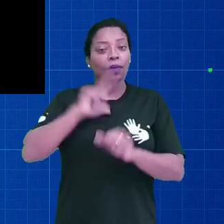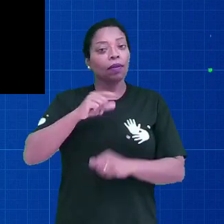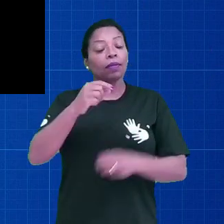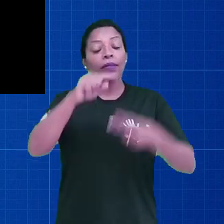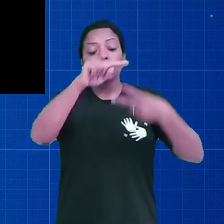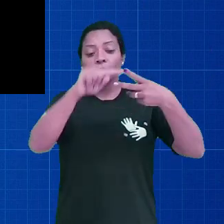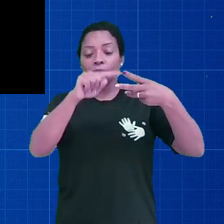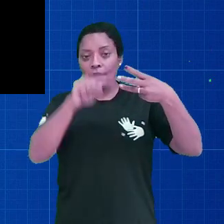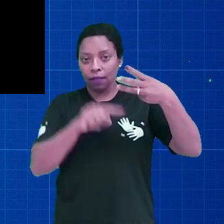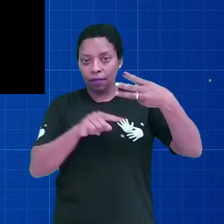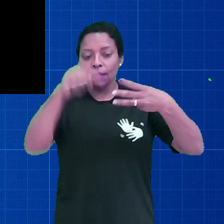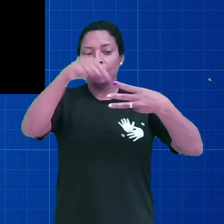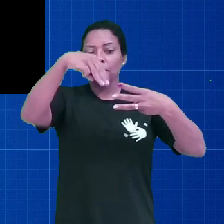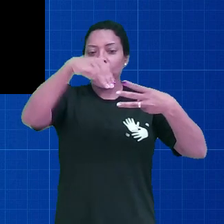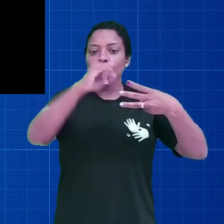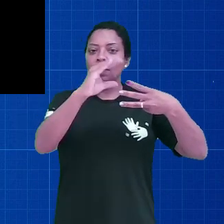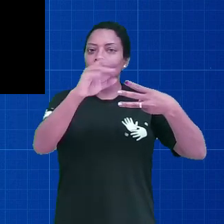considerar: microclima,